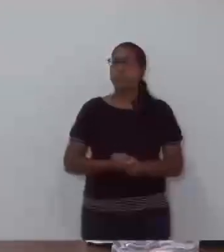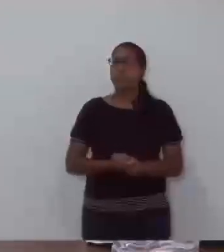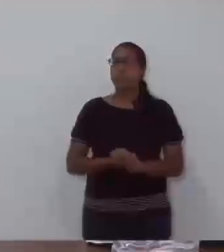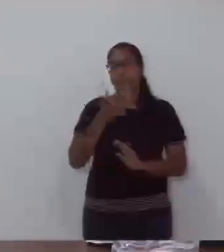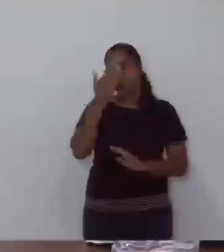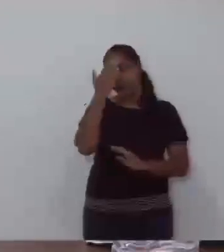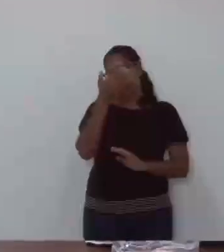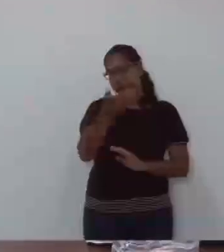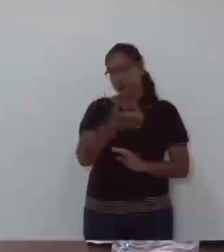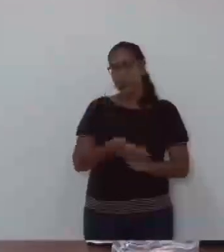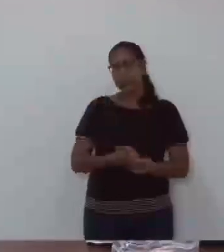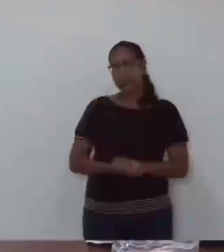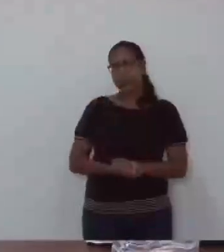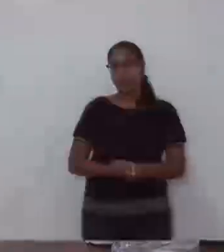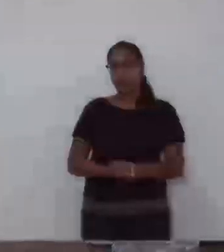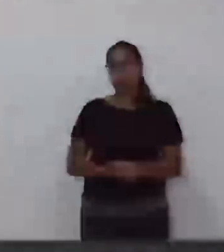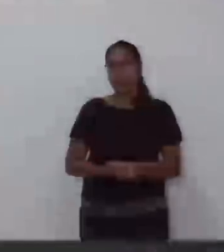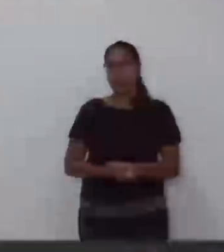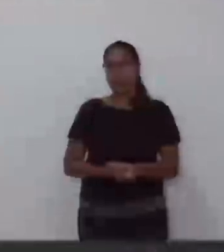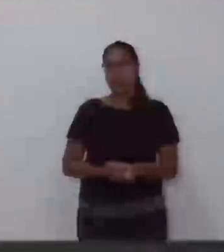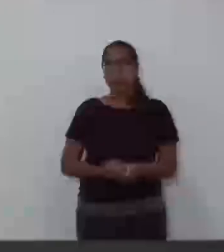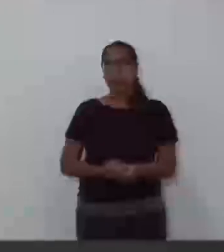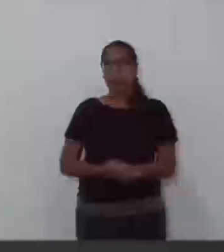Muito obrigado, senhor presidente.